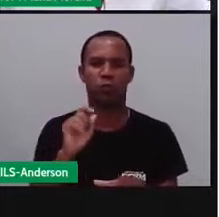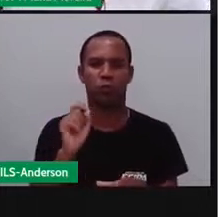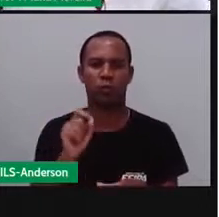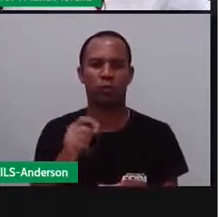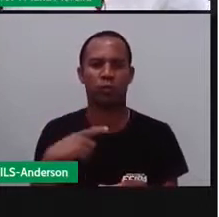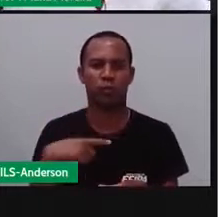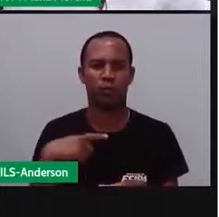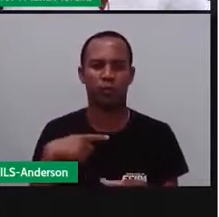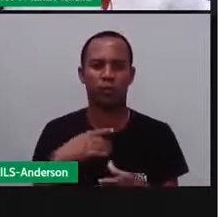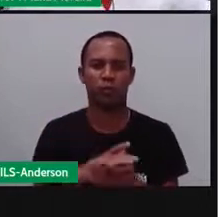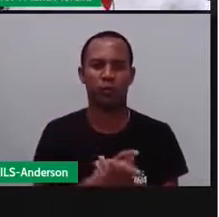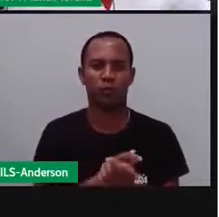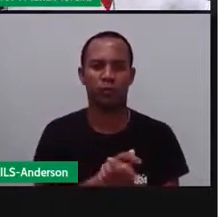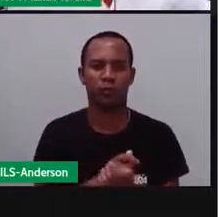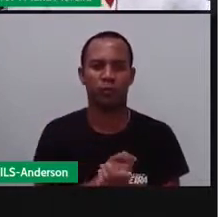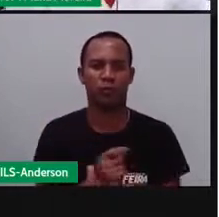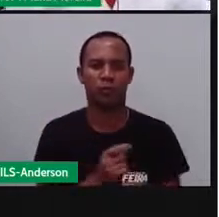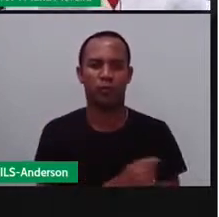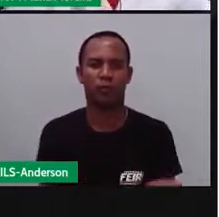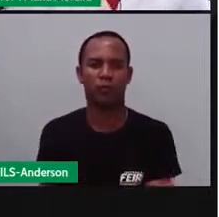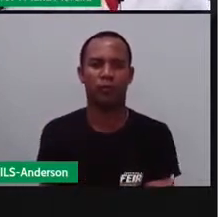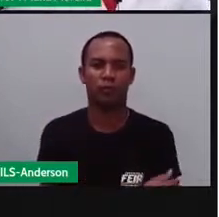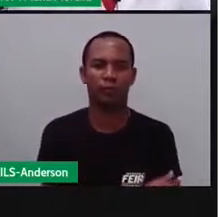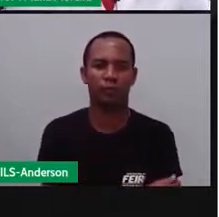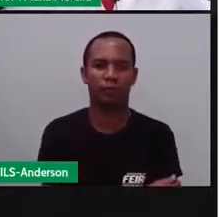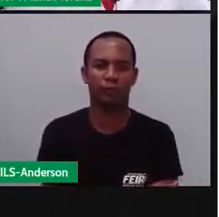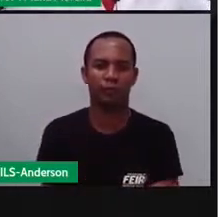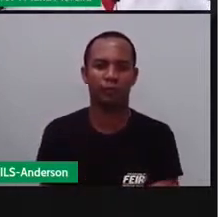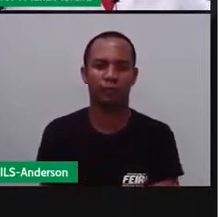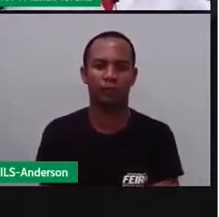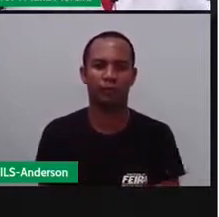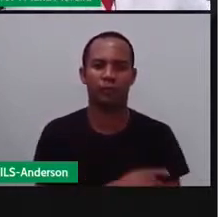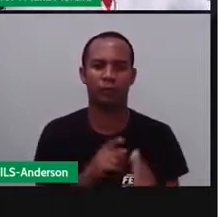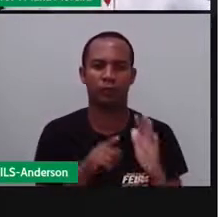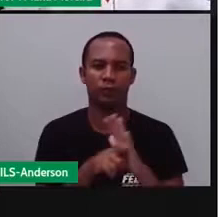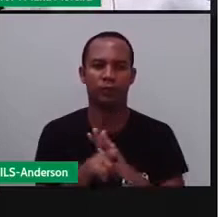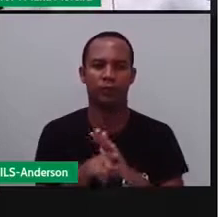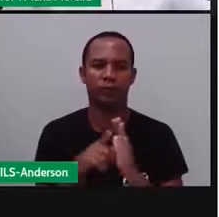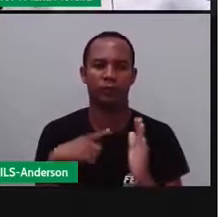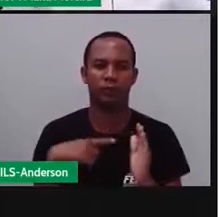para se tomar café. Tá? Agora, para ter uma pergunta.